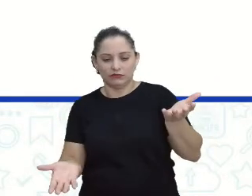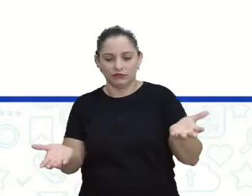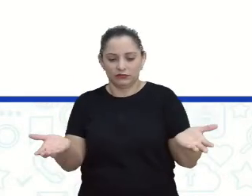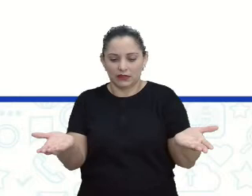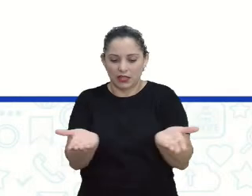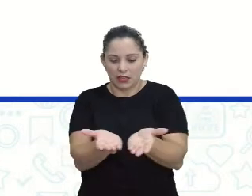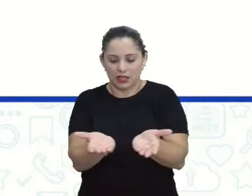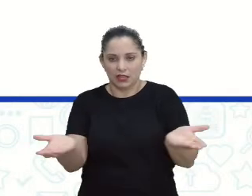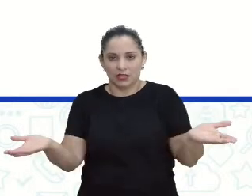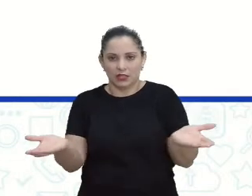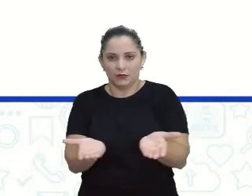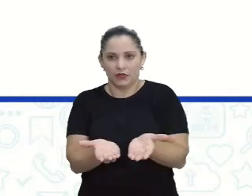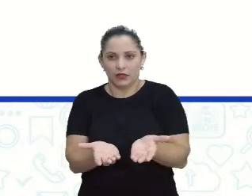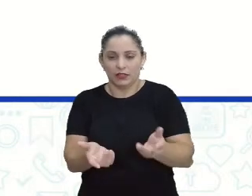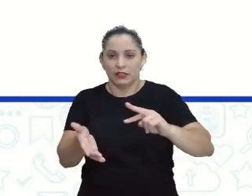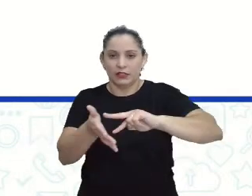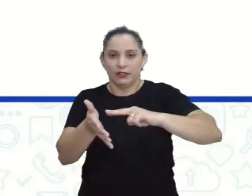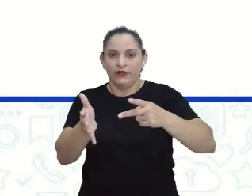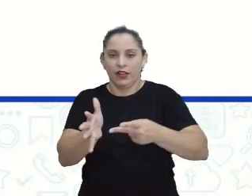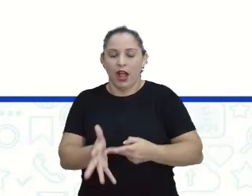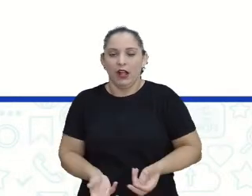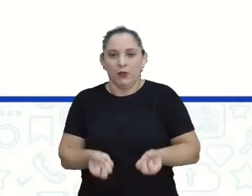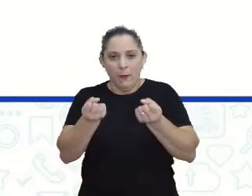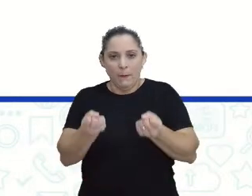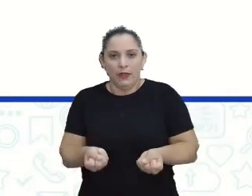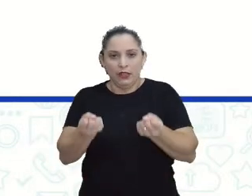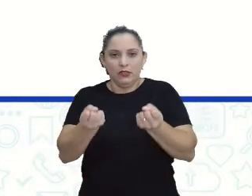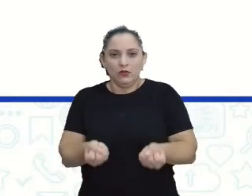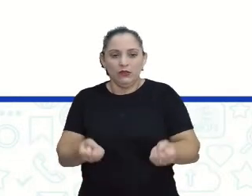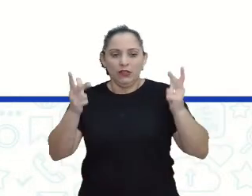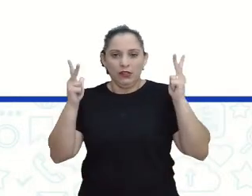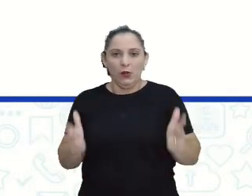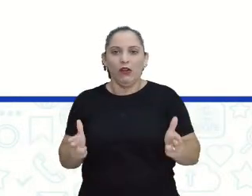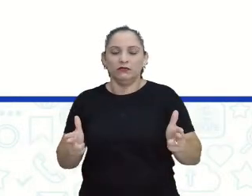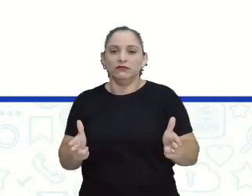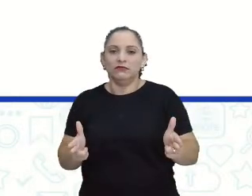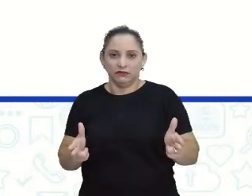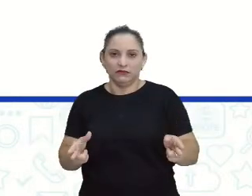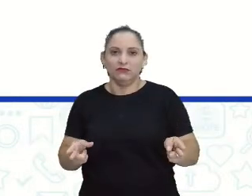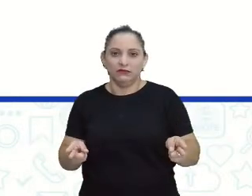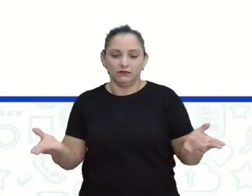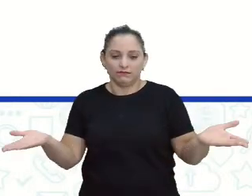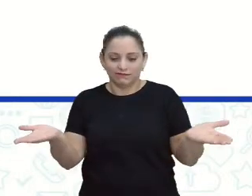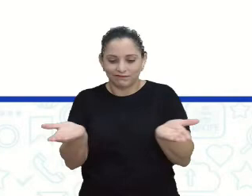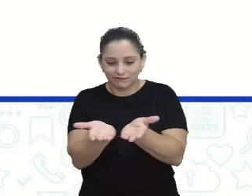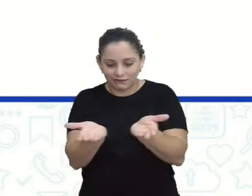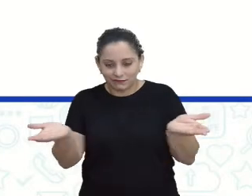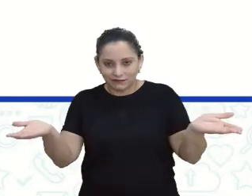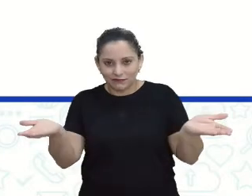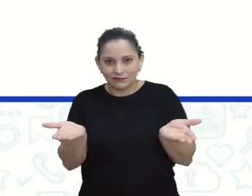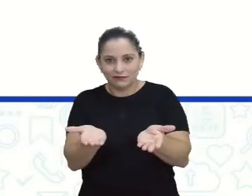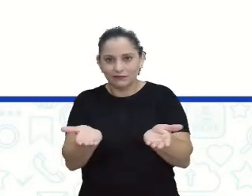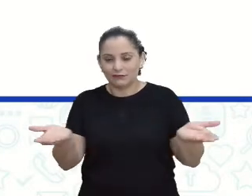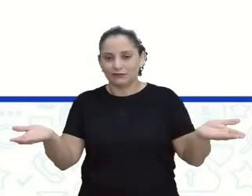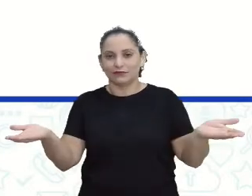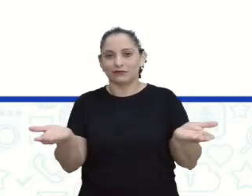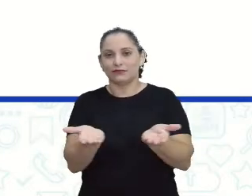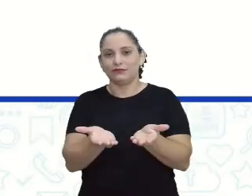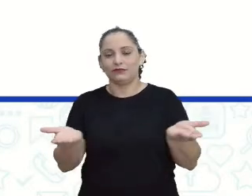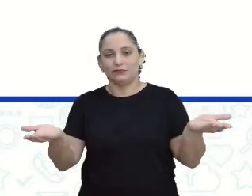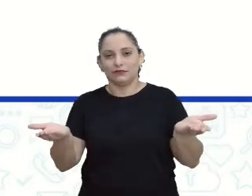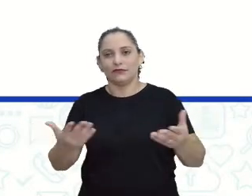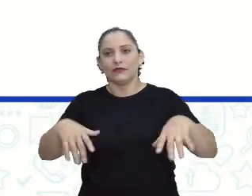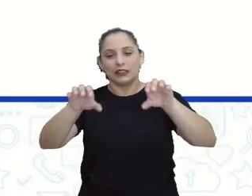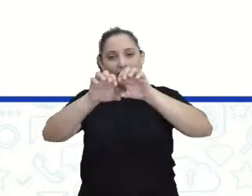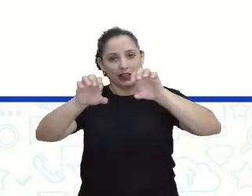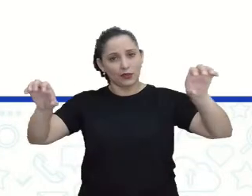equilíbrio, significa que o peso de um lado é igual ao peso de outro, ela está em equilíbrio. E a gente vai ver que uma equação vai